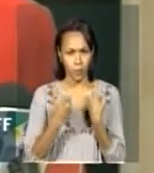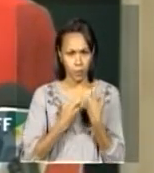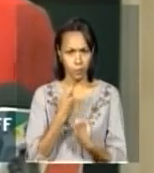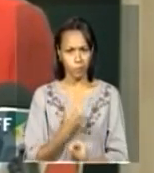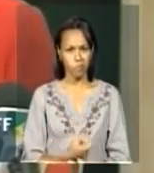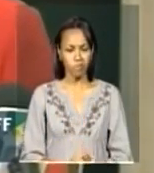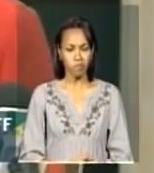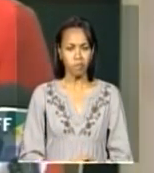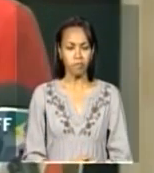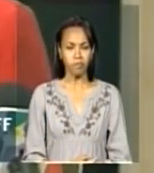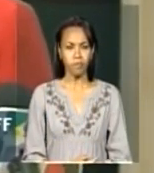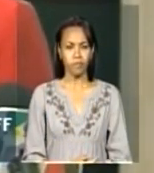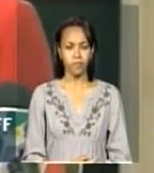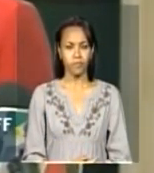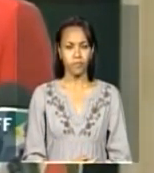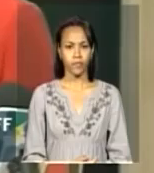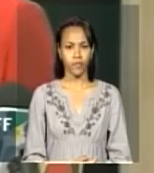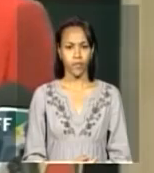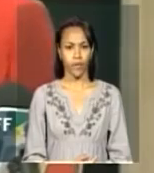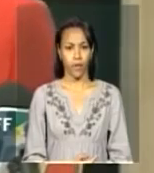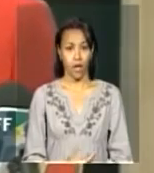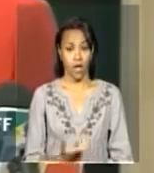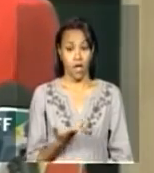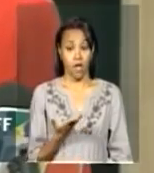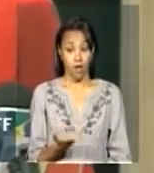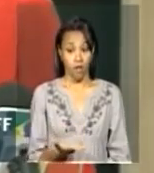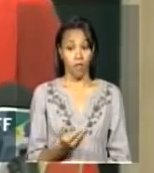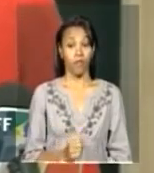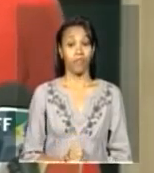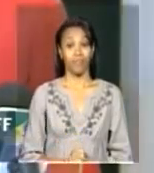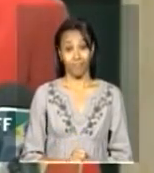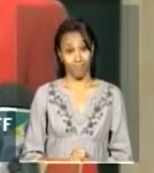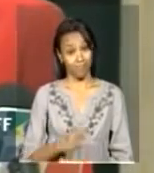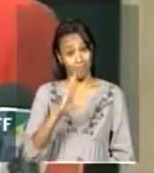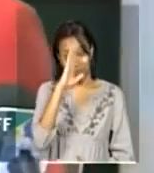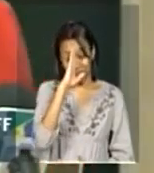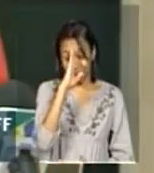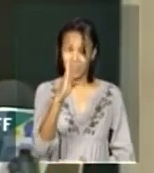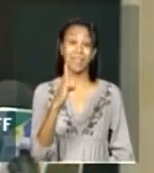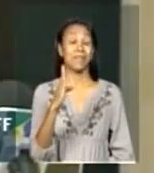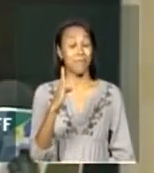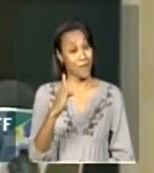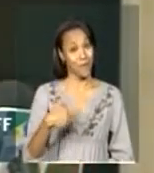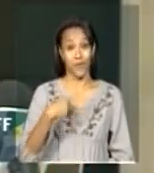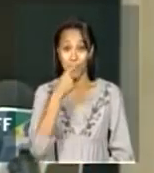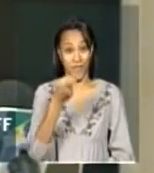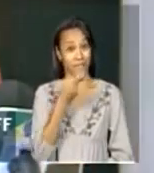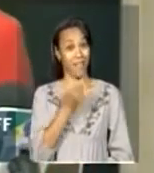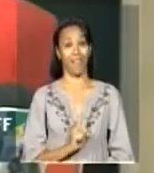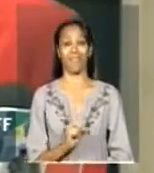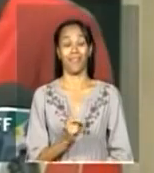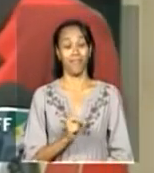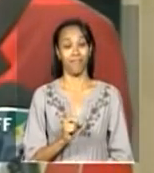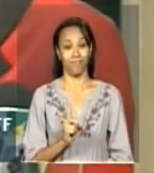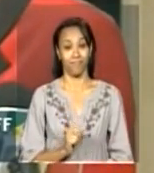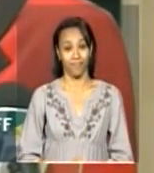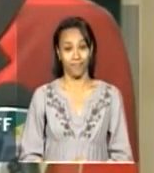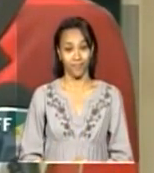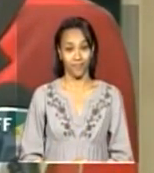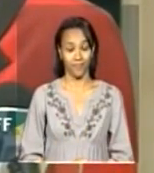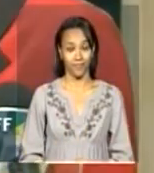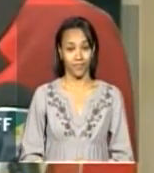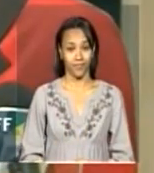uma boa performance nos jogos, né? A essa é fundamental. Eu não ia falar dela. Queria saber o que que a